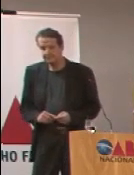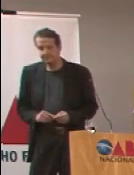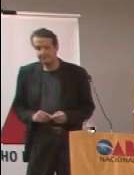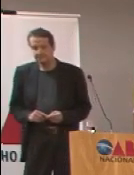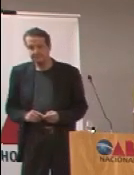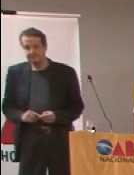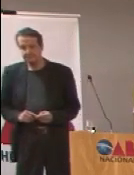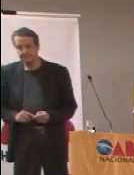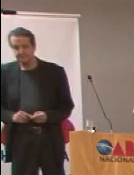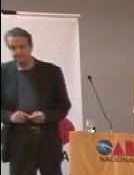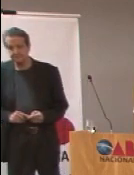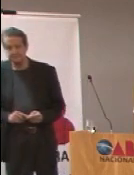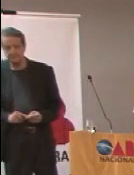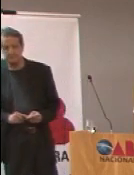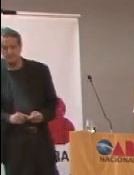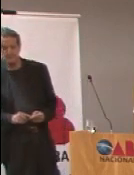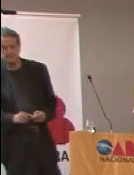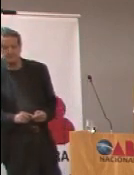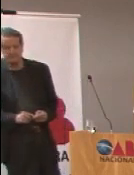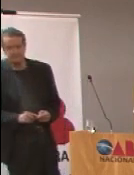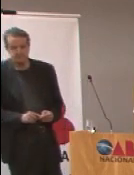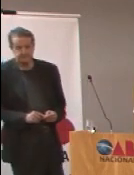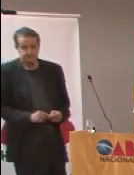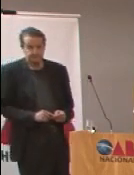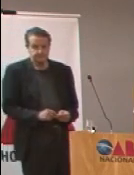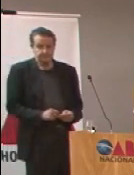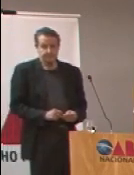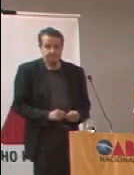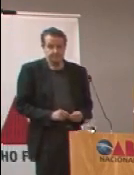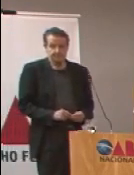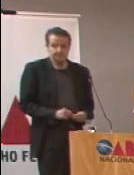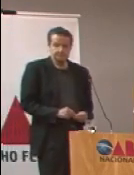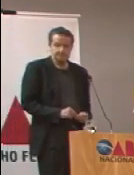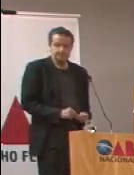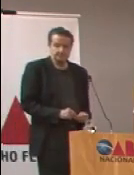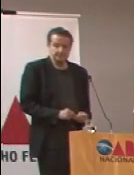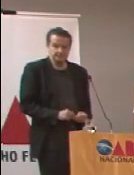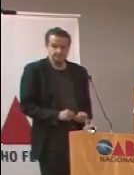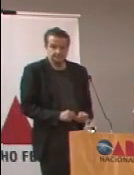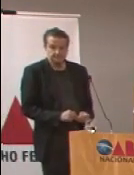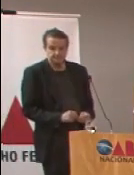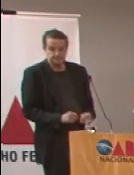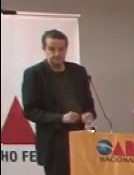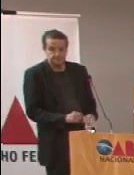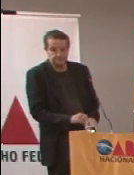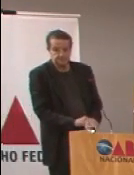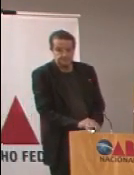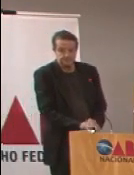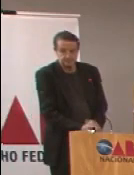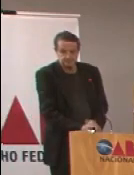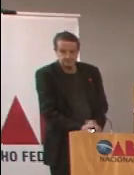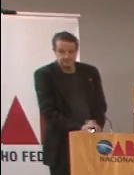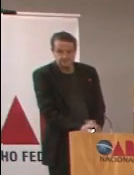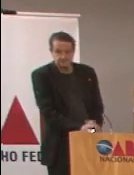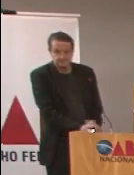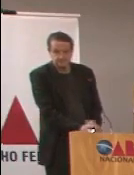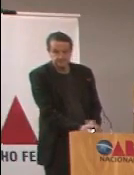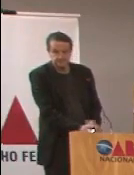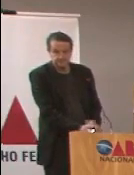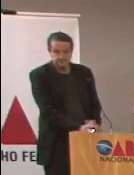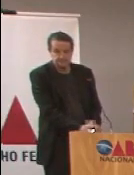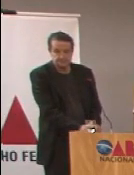potentes, carregadas de inconformismo e que apostemos não na resiliência, mas na vontade